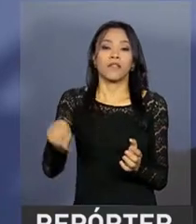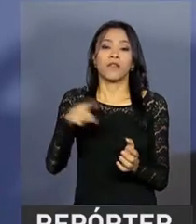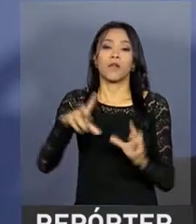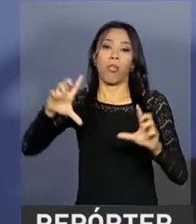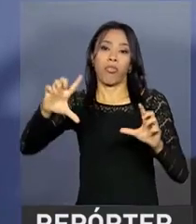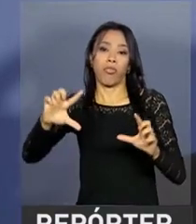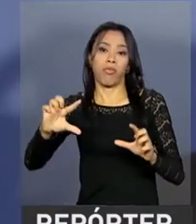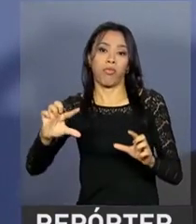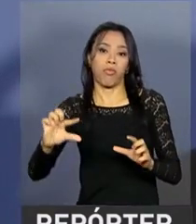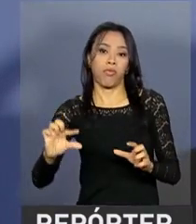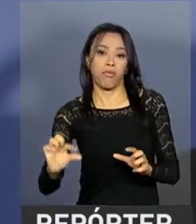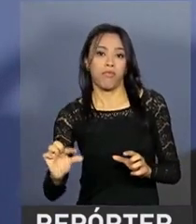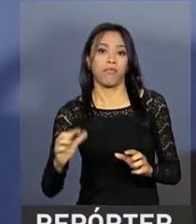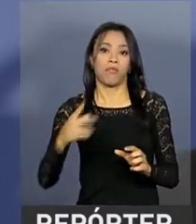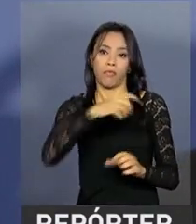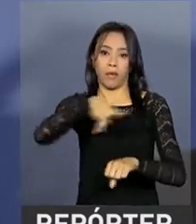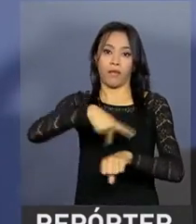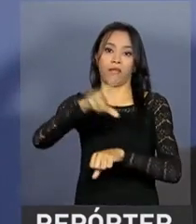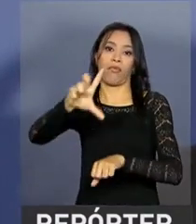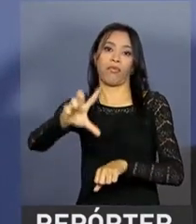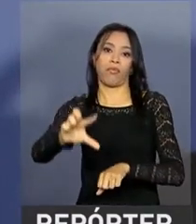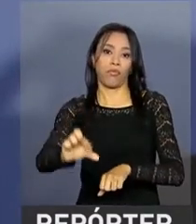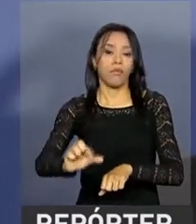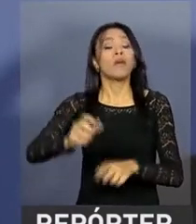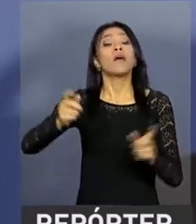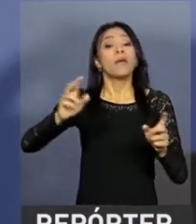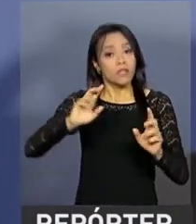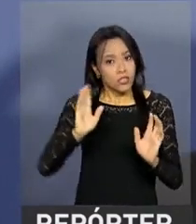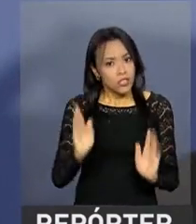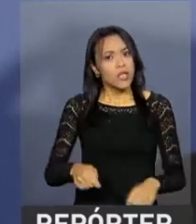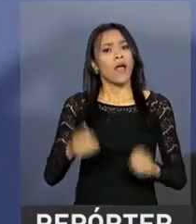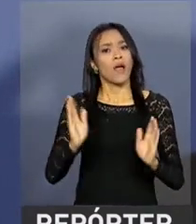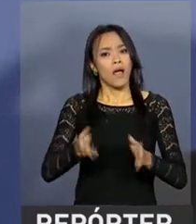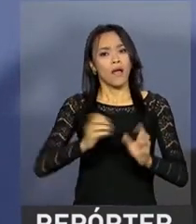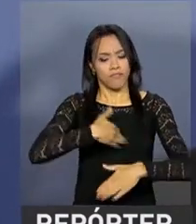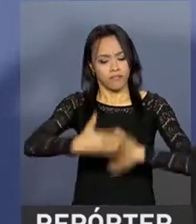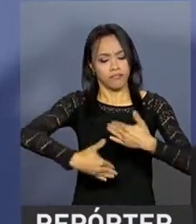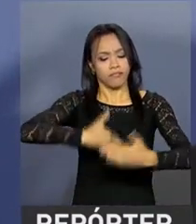baixa. Portanto, o país, sim, já está numa trajetória de crescimento e vai crescer bem esse ano.